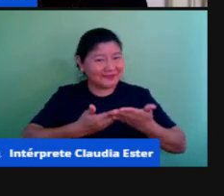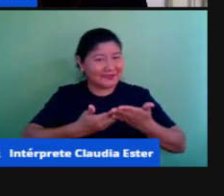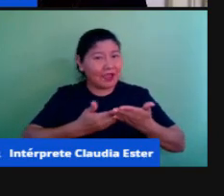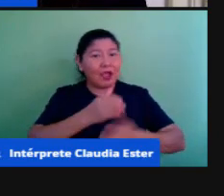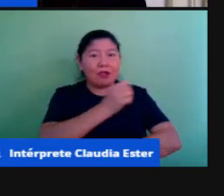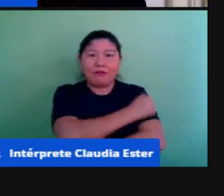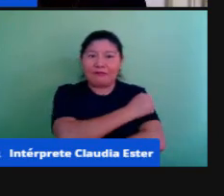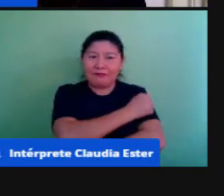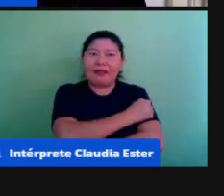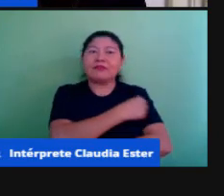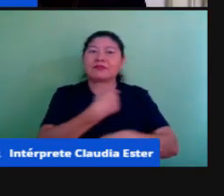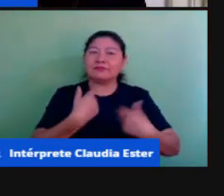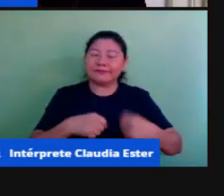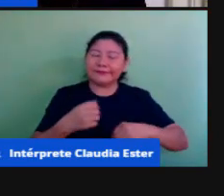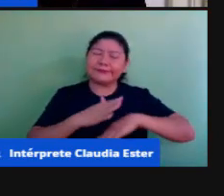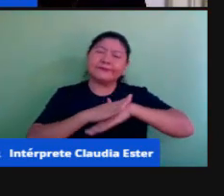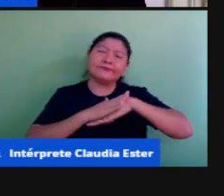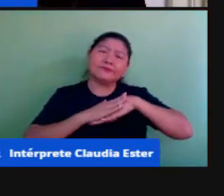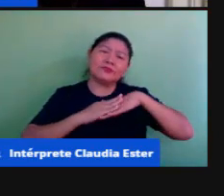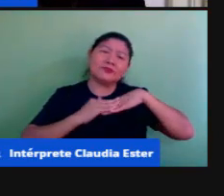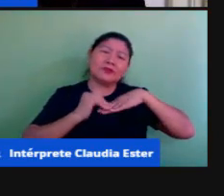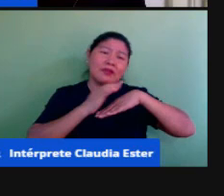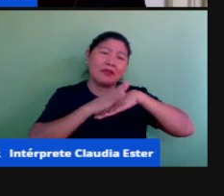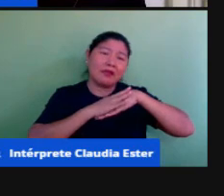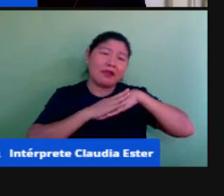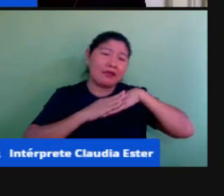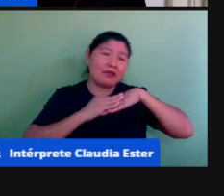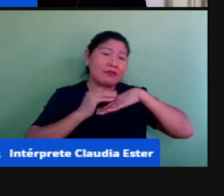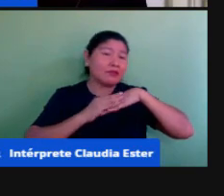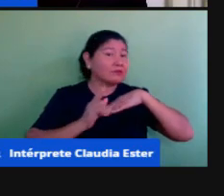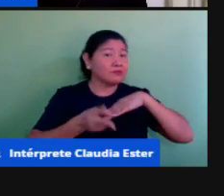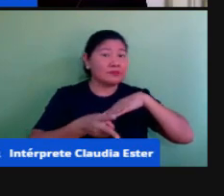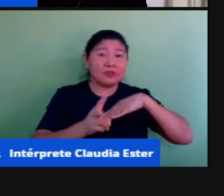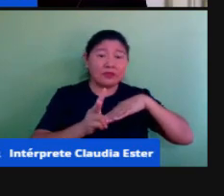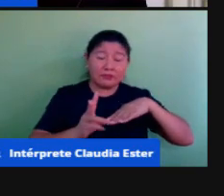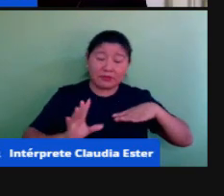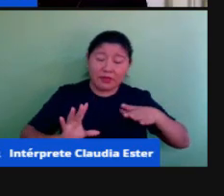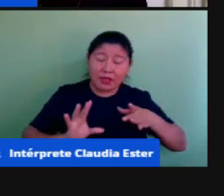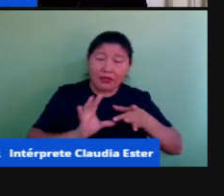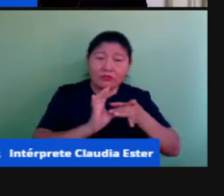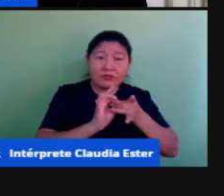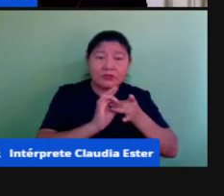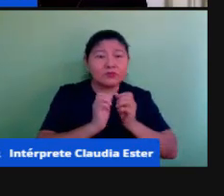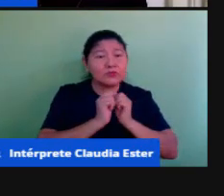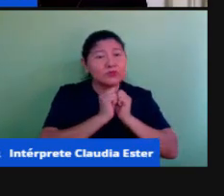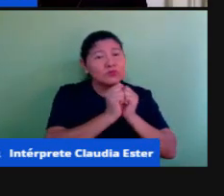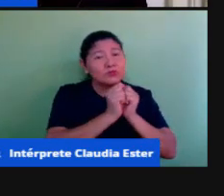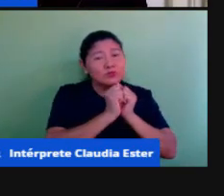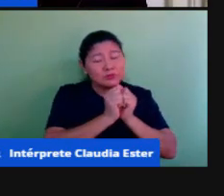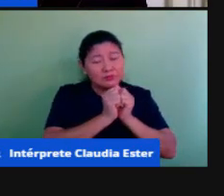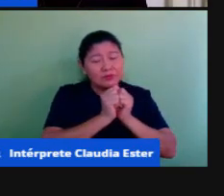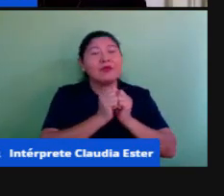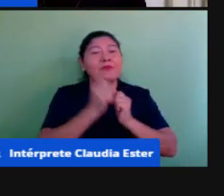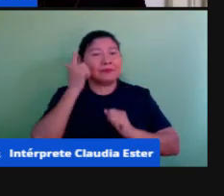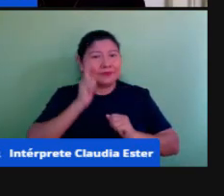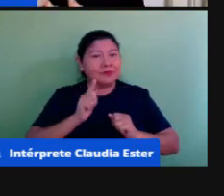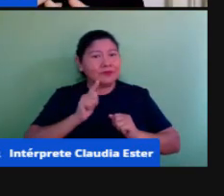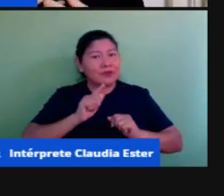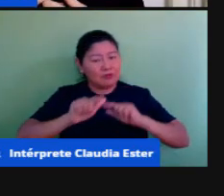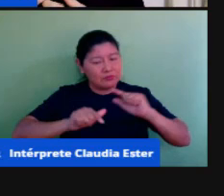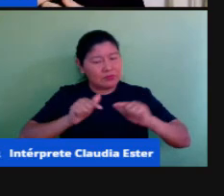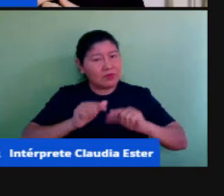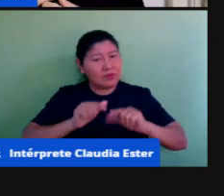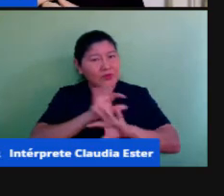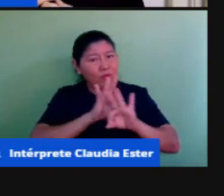desse afeto, ele precisa desse carinho, dessa aproximação para que a gente consiga trabalhar, tá bom?